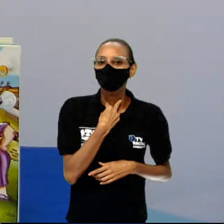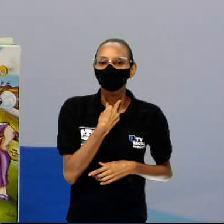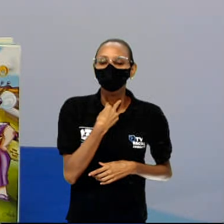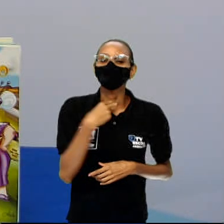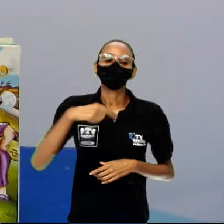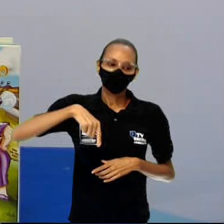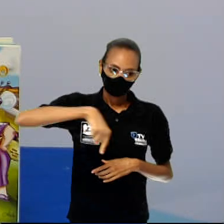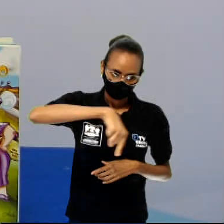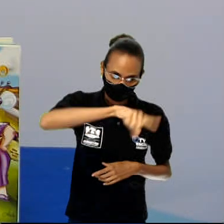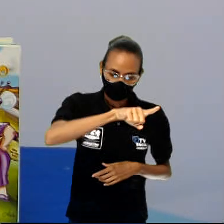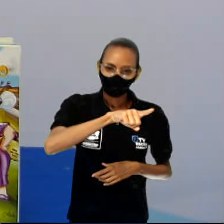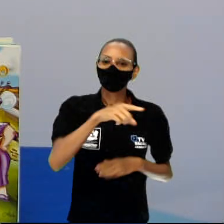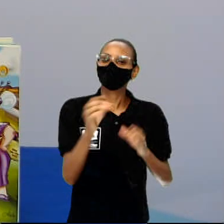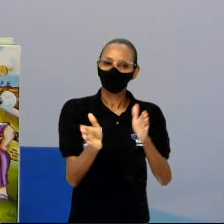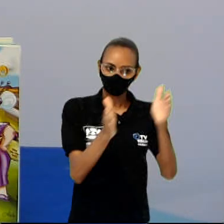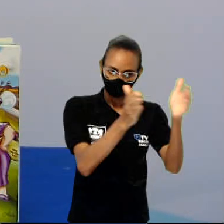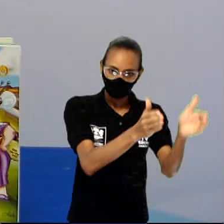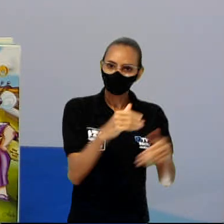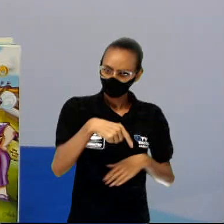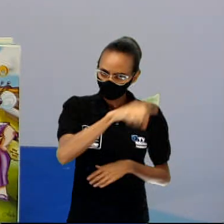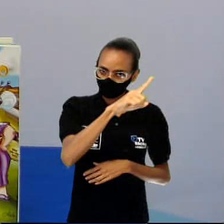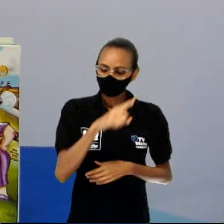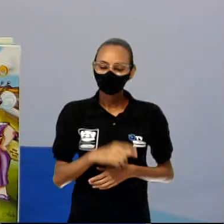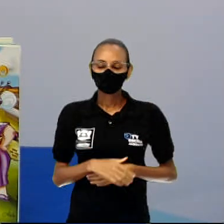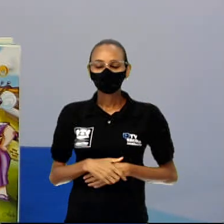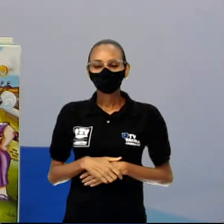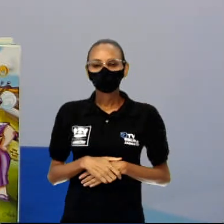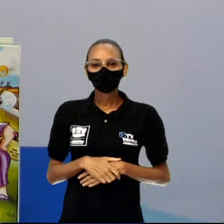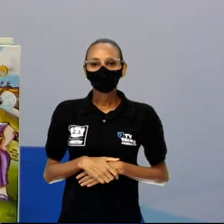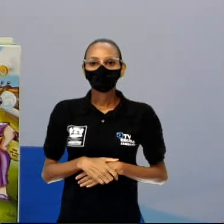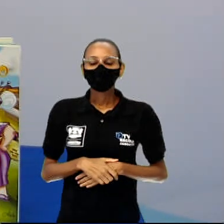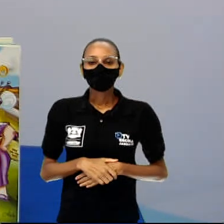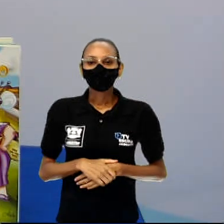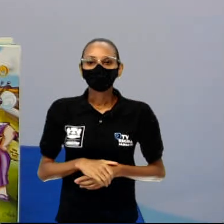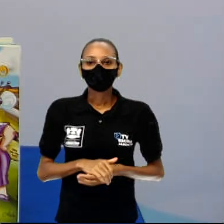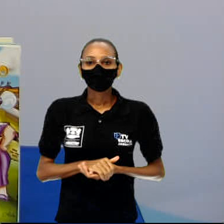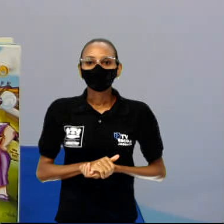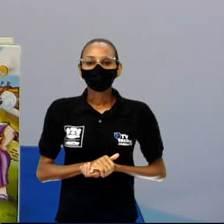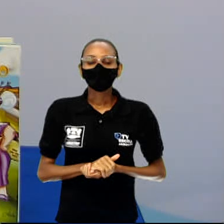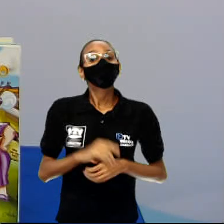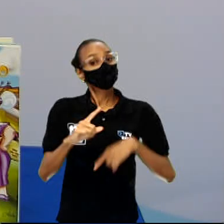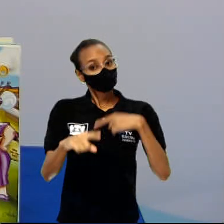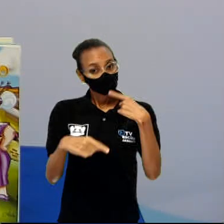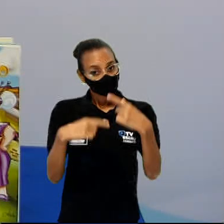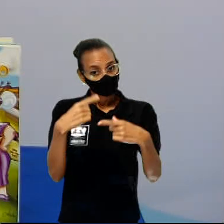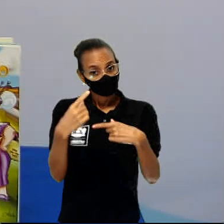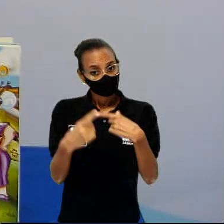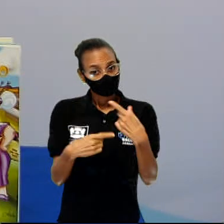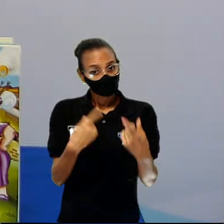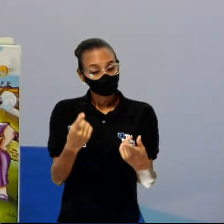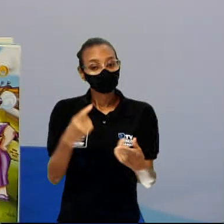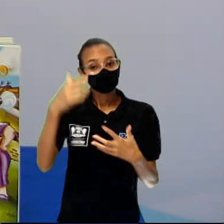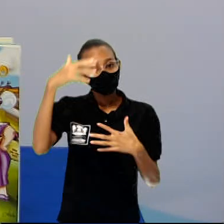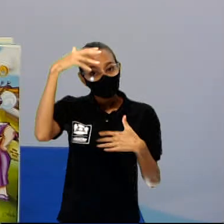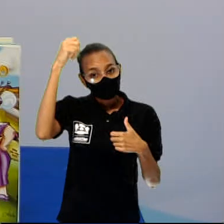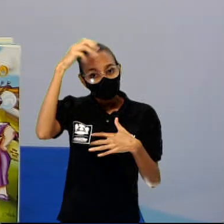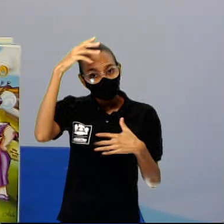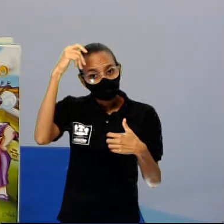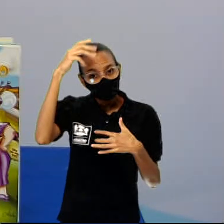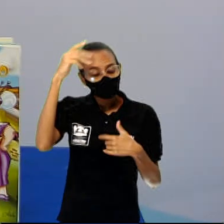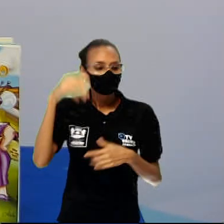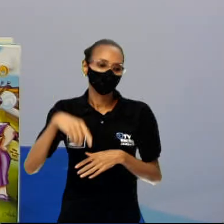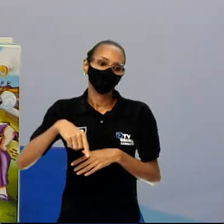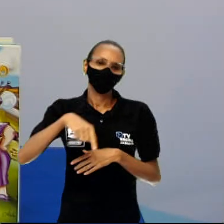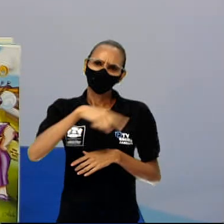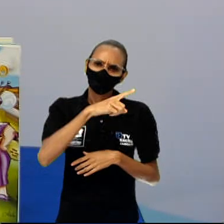agora mesmo, vá devolver. Bora, vamos lá. Então, depois que ele levou essa bronca, ele convenceu a